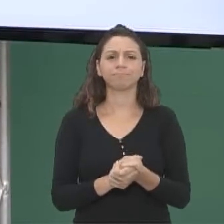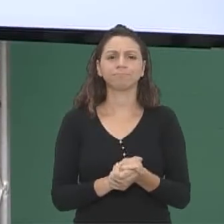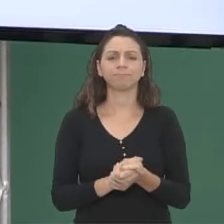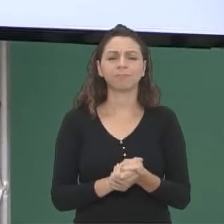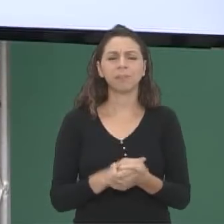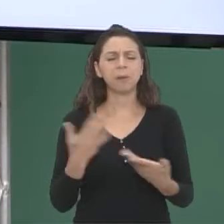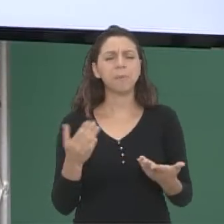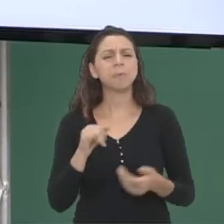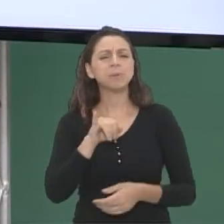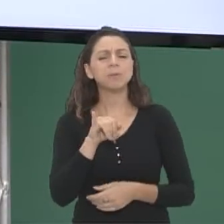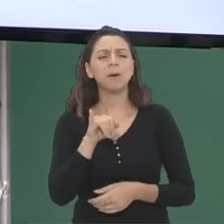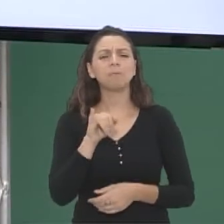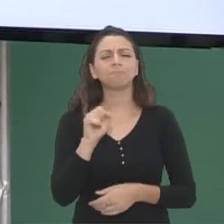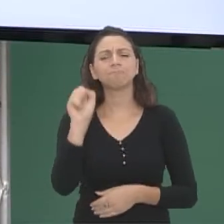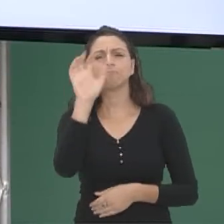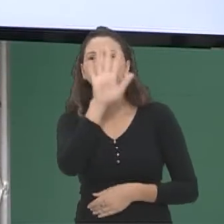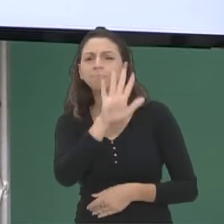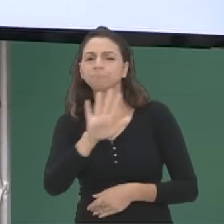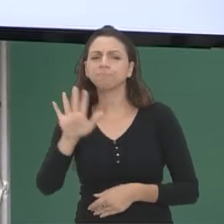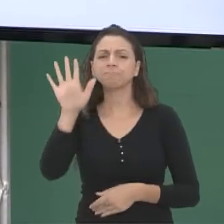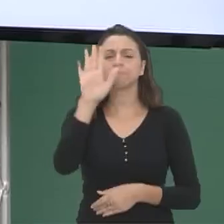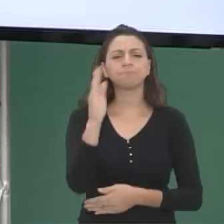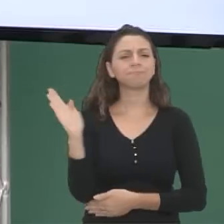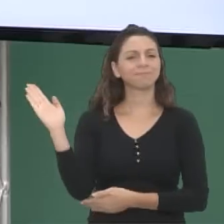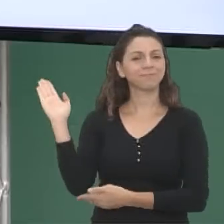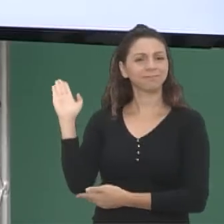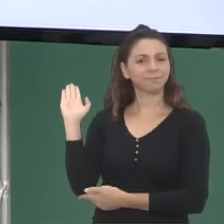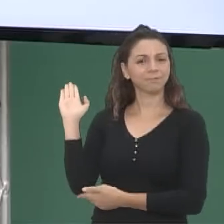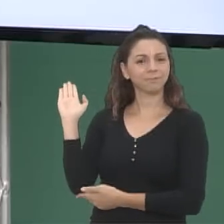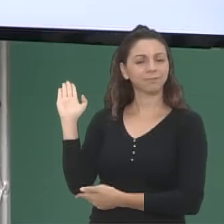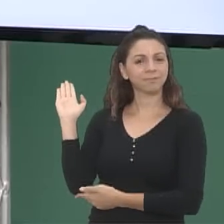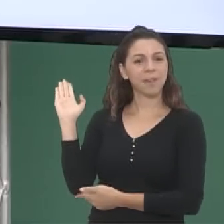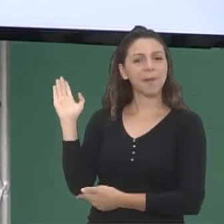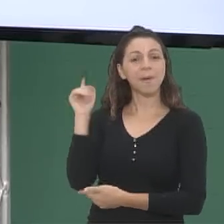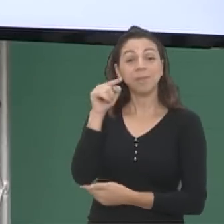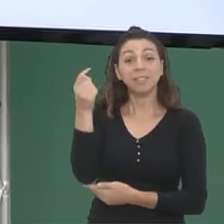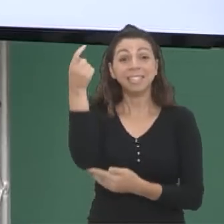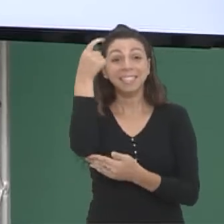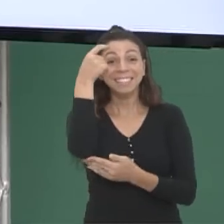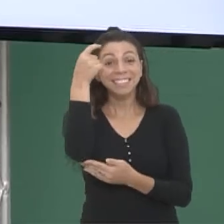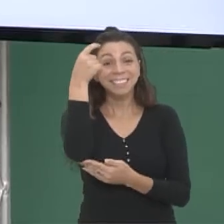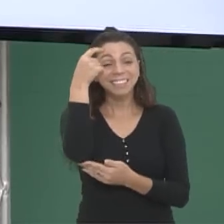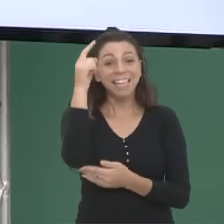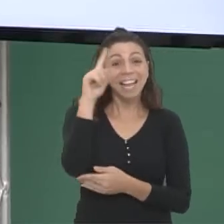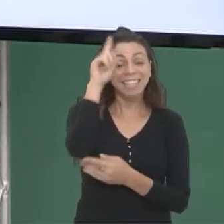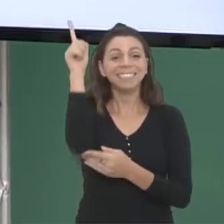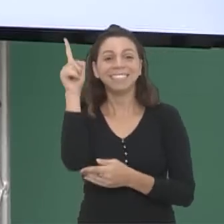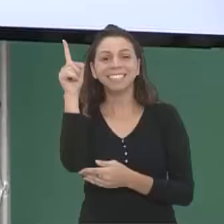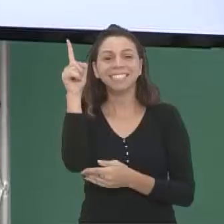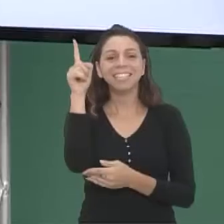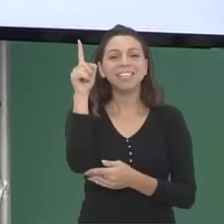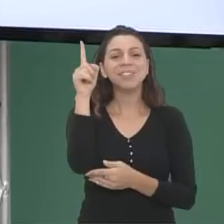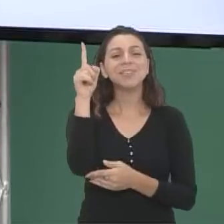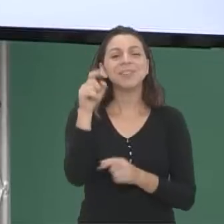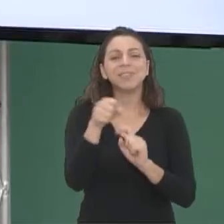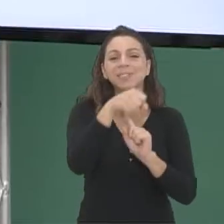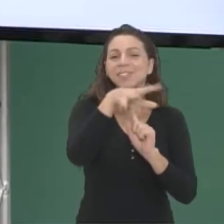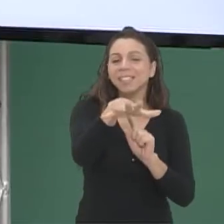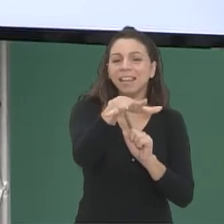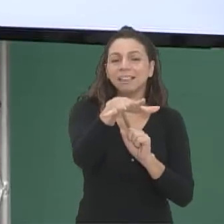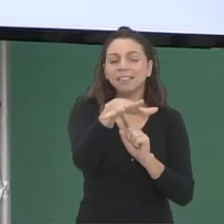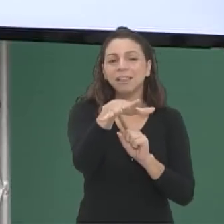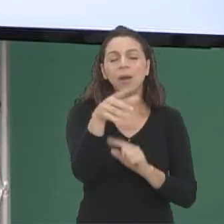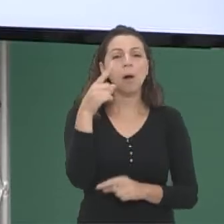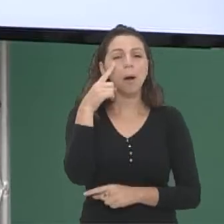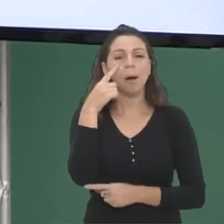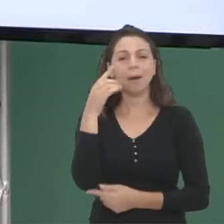apenas olhando a imagem você adivinha o ditado popular que eu trouxe para vocês? Vamos dar uma olhada e depois eu vou dar um tempinho para vocês